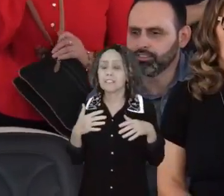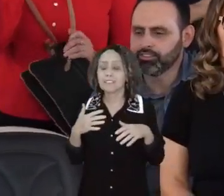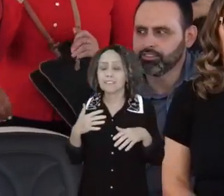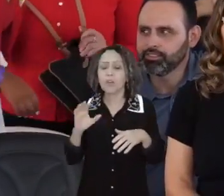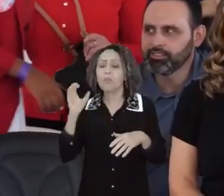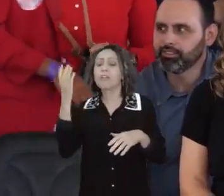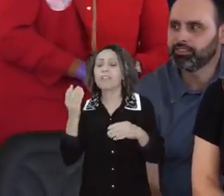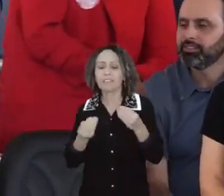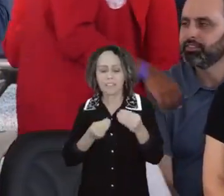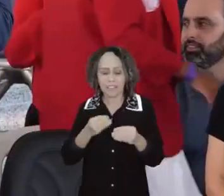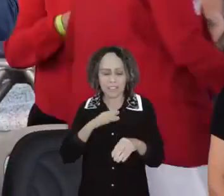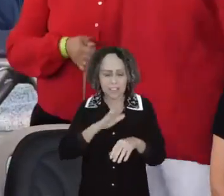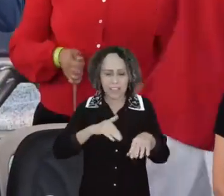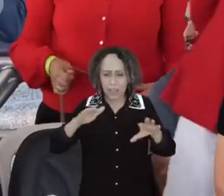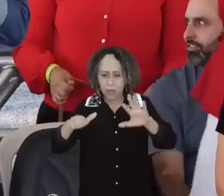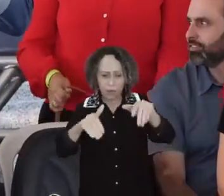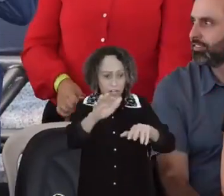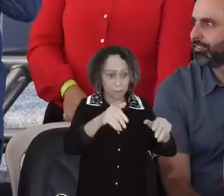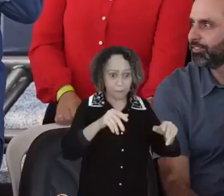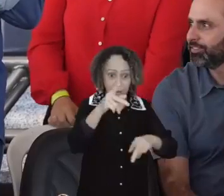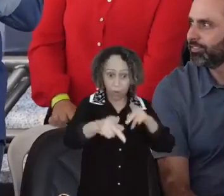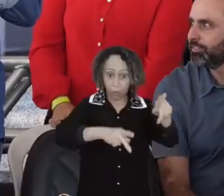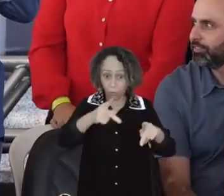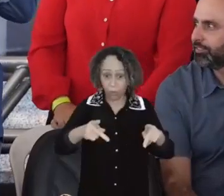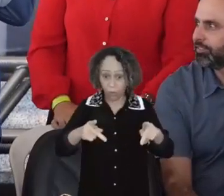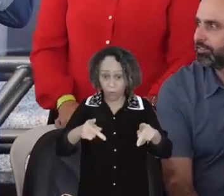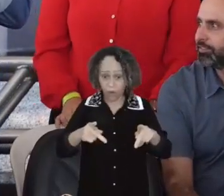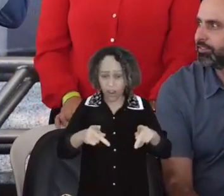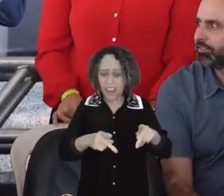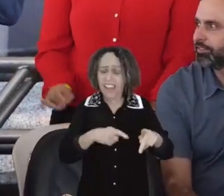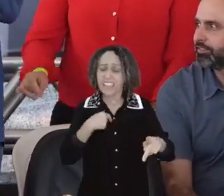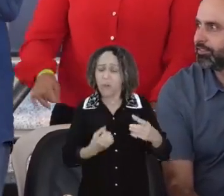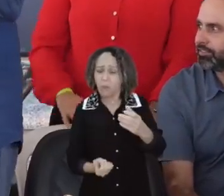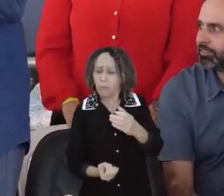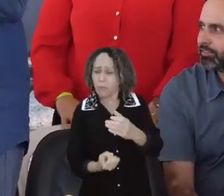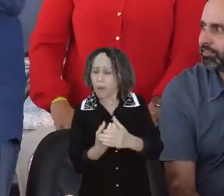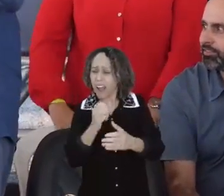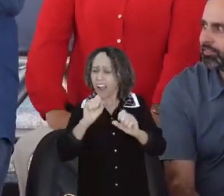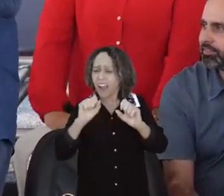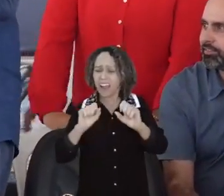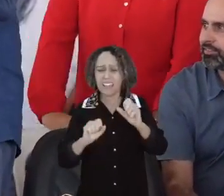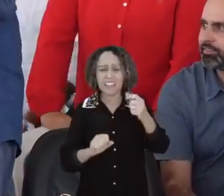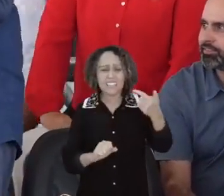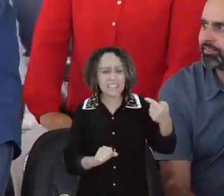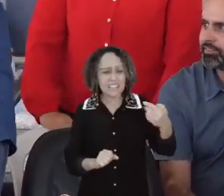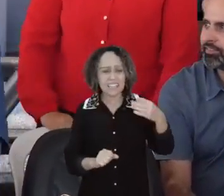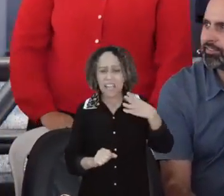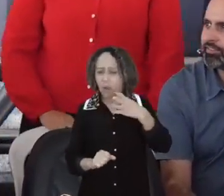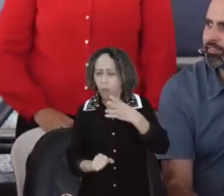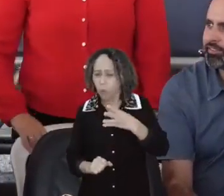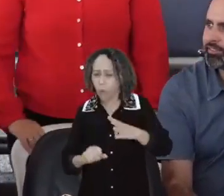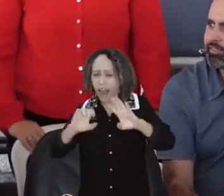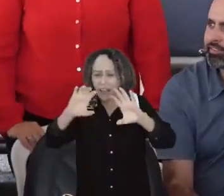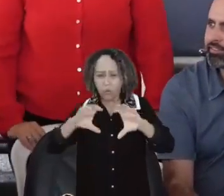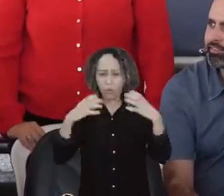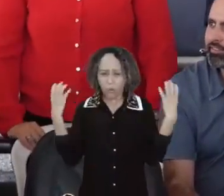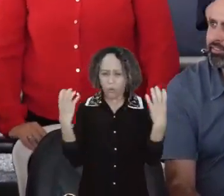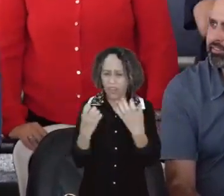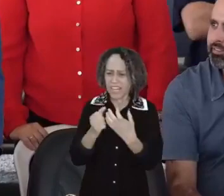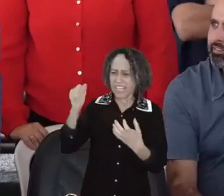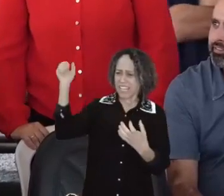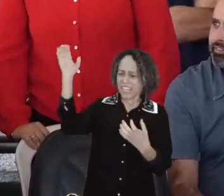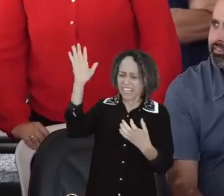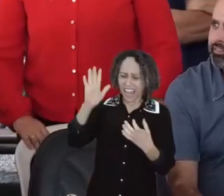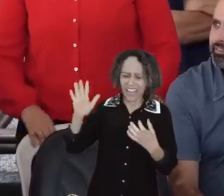conferências nacionais. 74 conferências nacionais para a gente extrair da sabedoria do